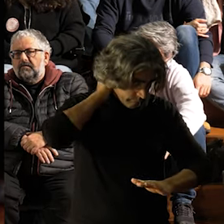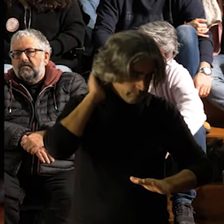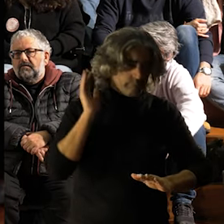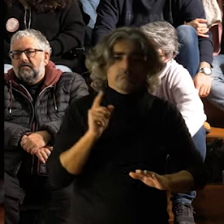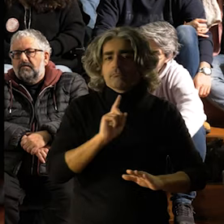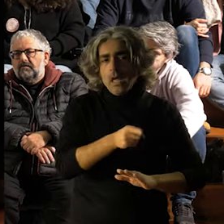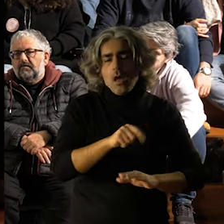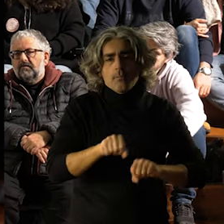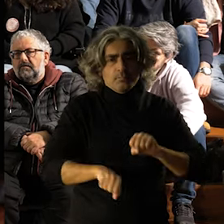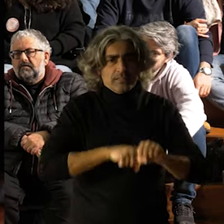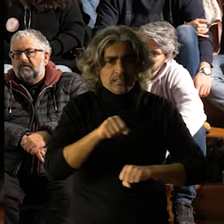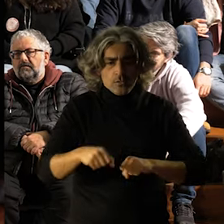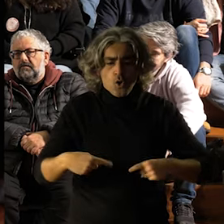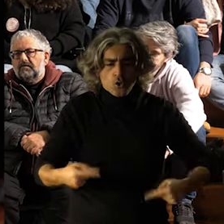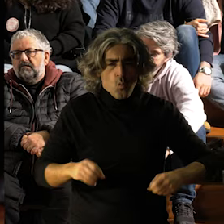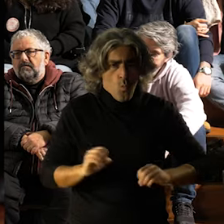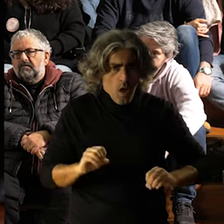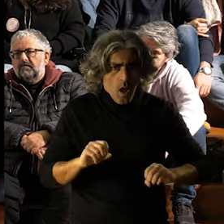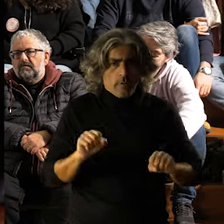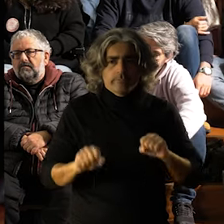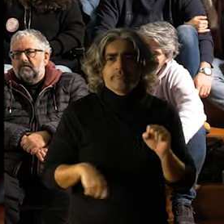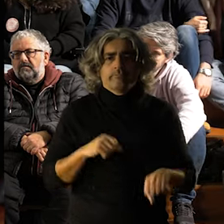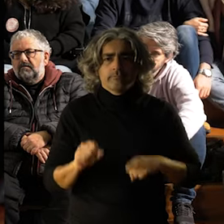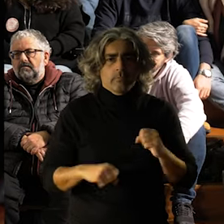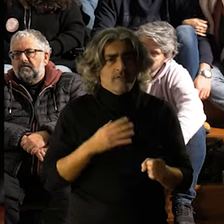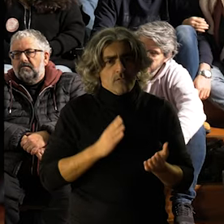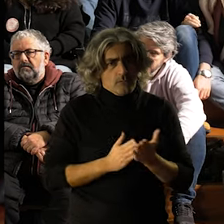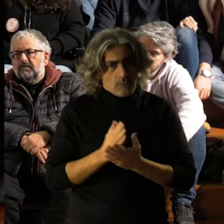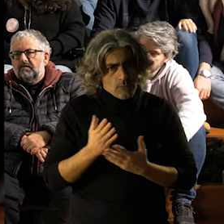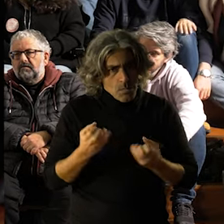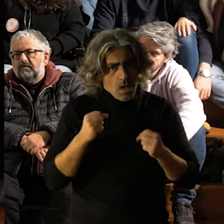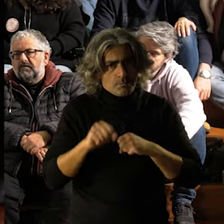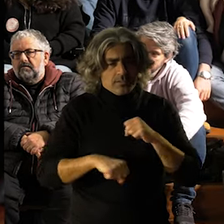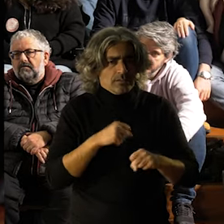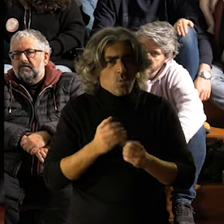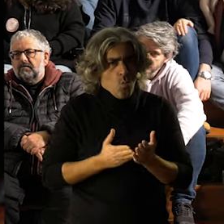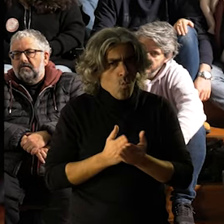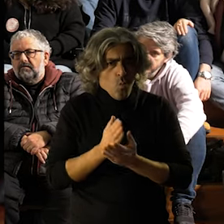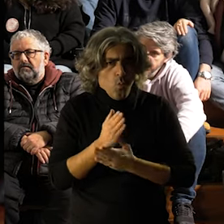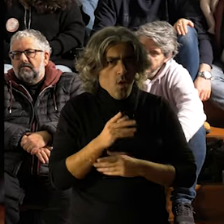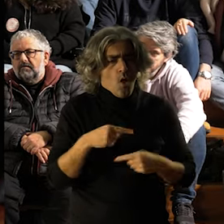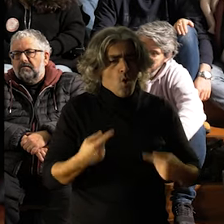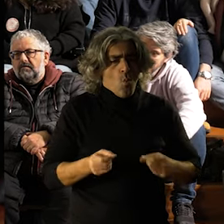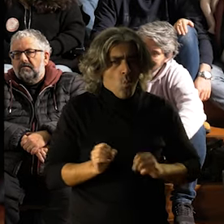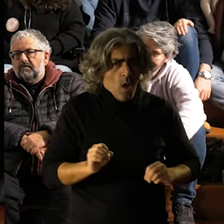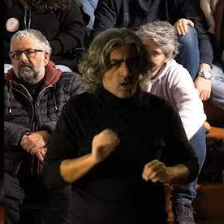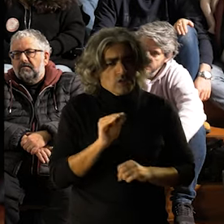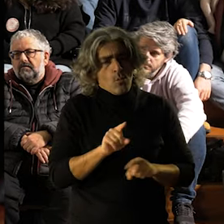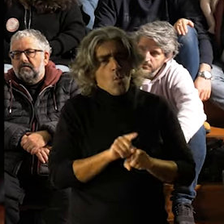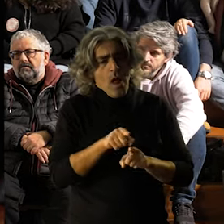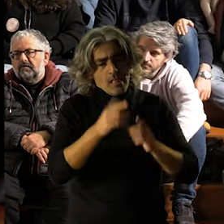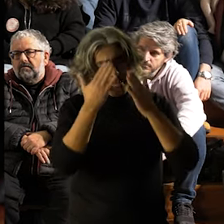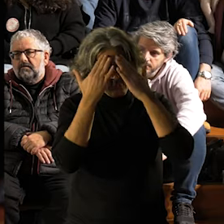uma bicicleta sem rodas e esperar que queiram continuar a pedalar uma bicicleta sem rodas e chamem a isso